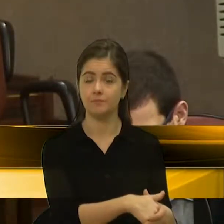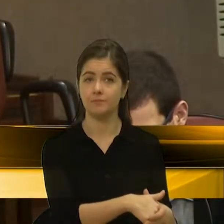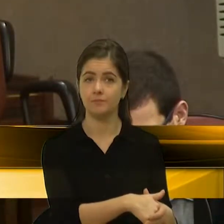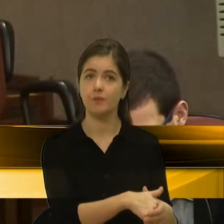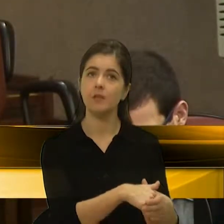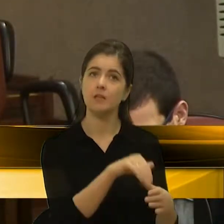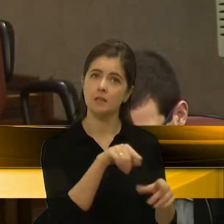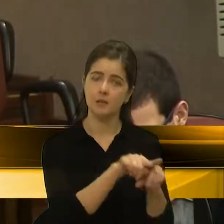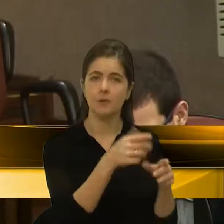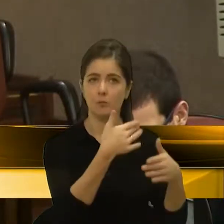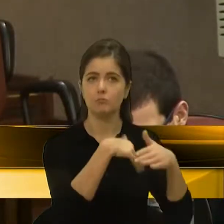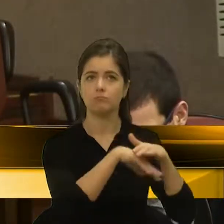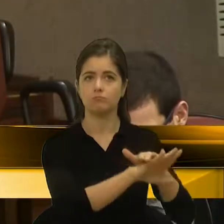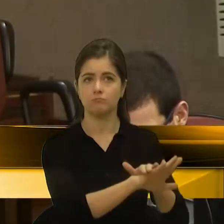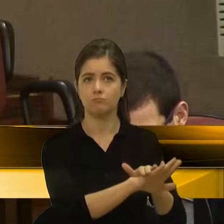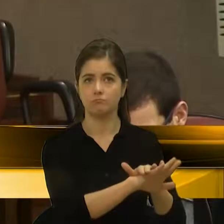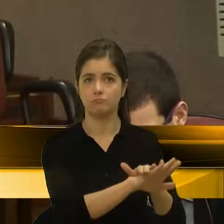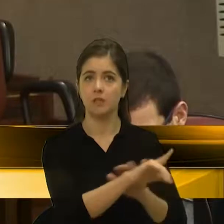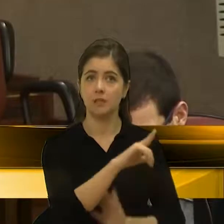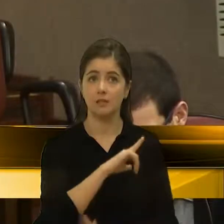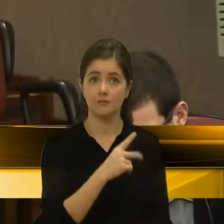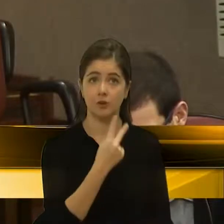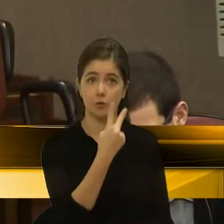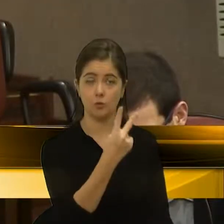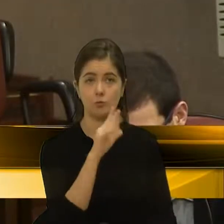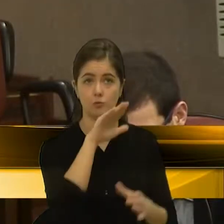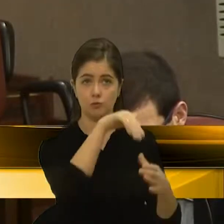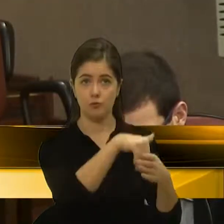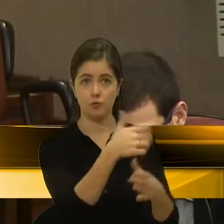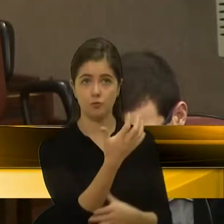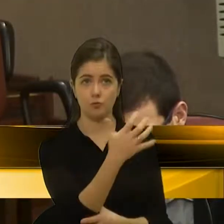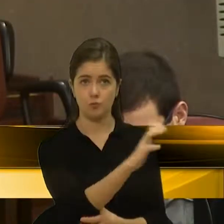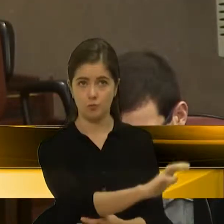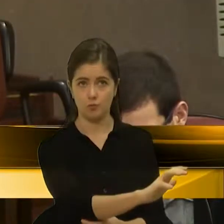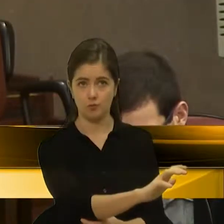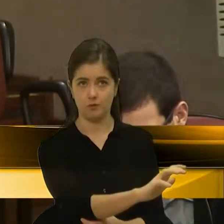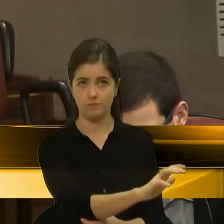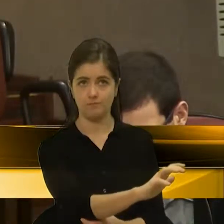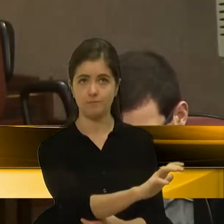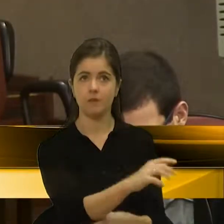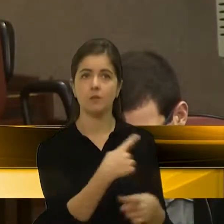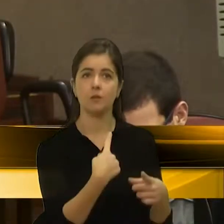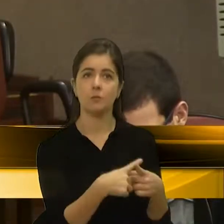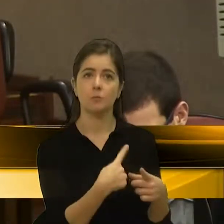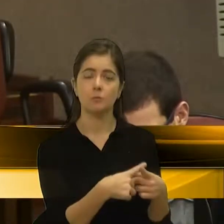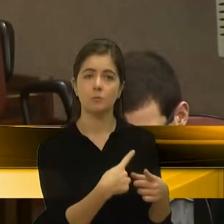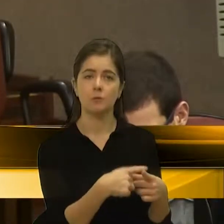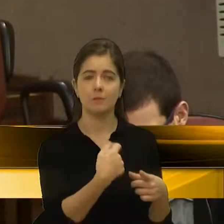com dois votos contrários no sentido da suspensão,